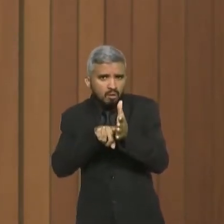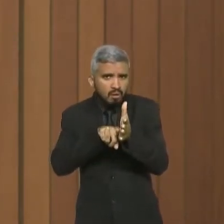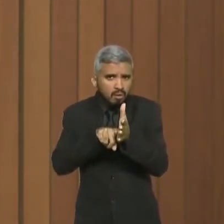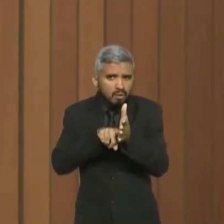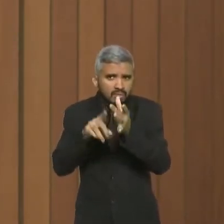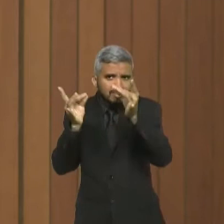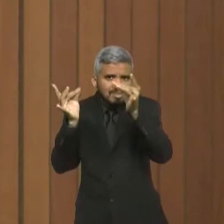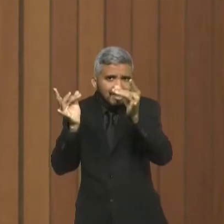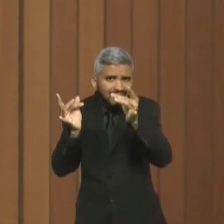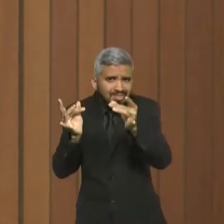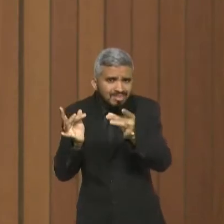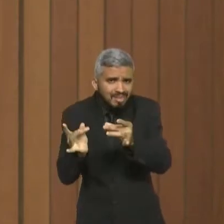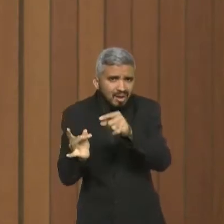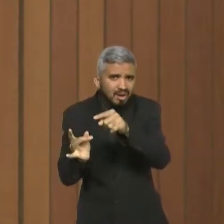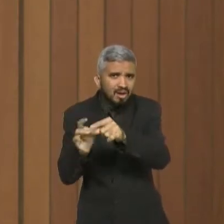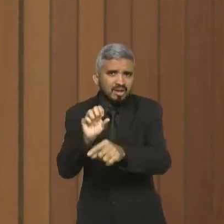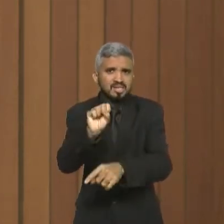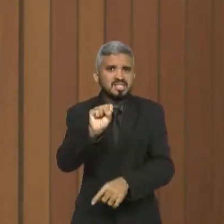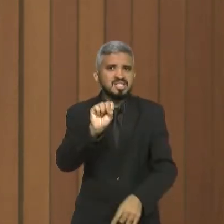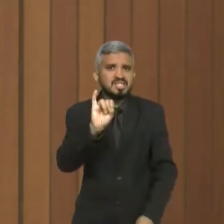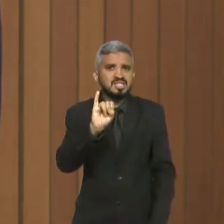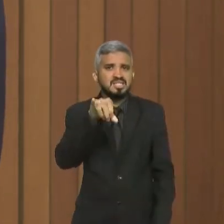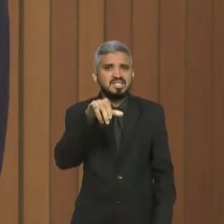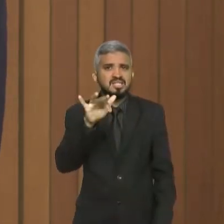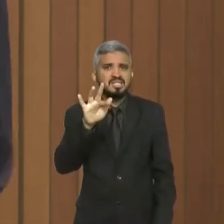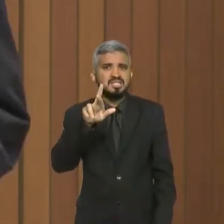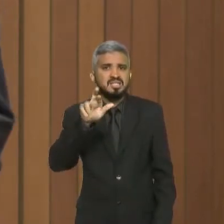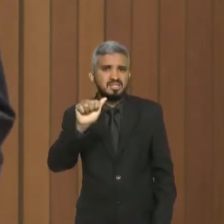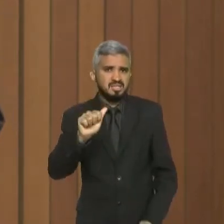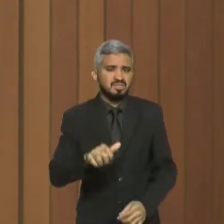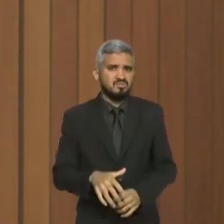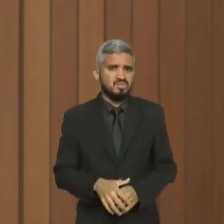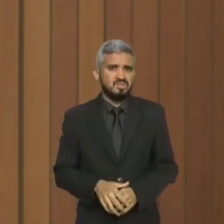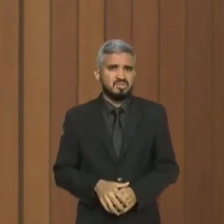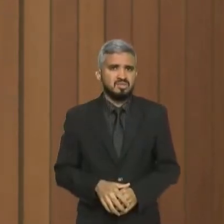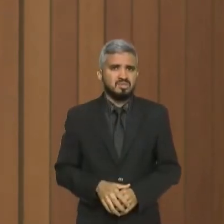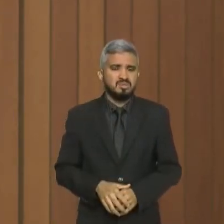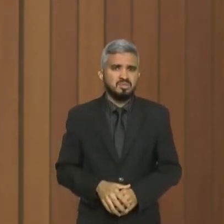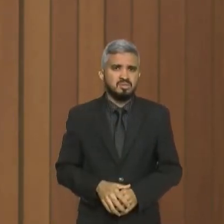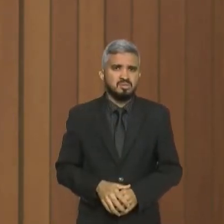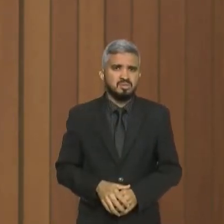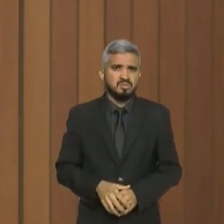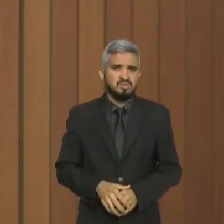Um verdadeiro descalabro, sem medidas do que estão fazendo.